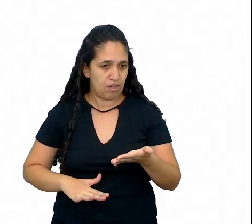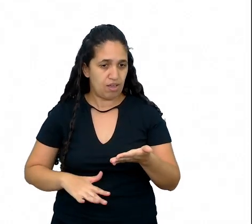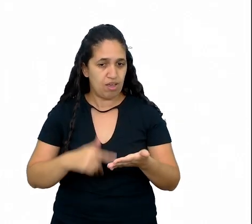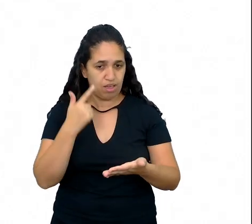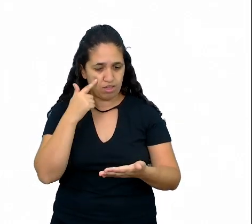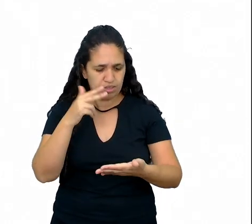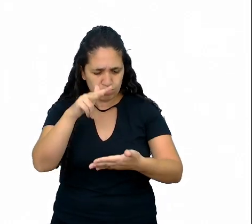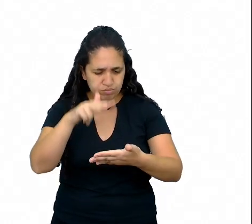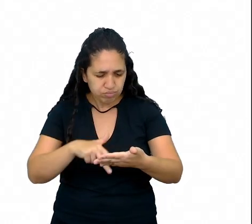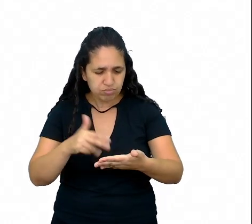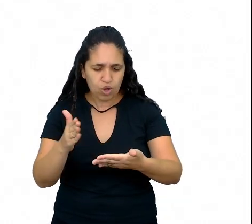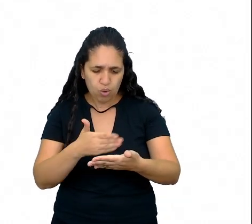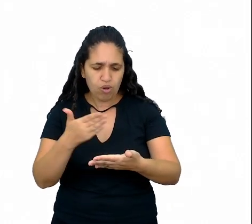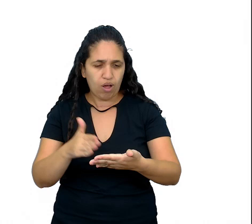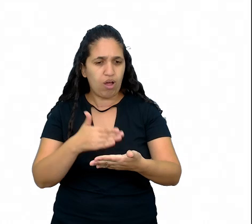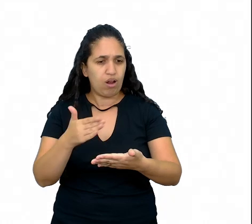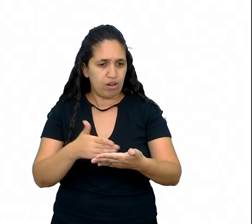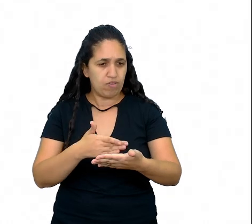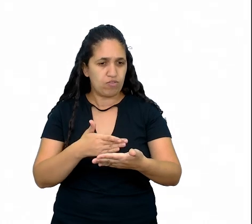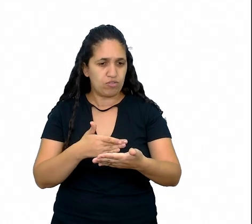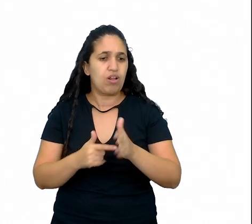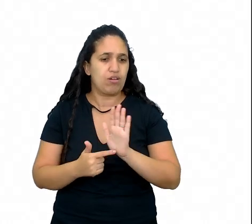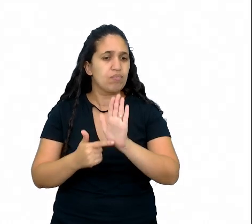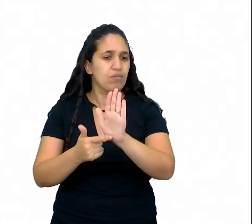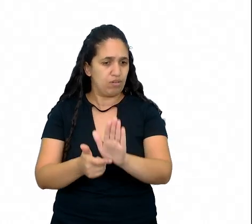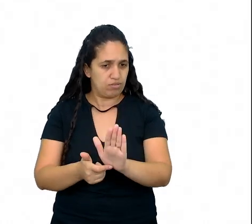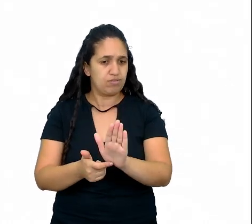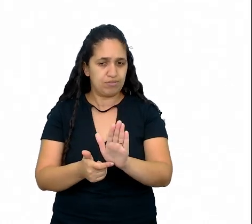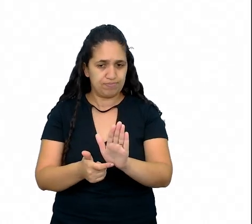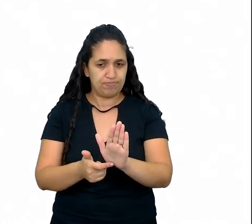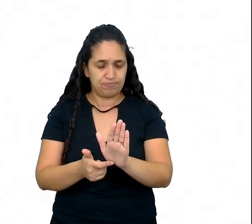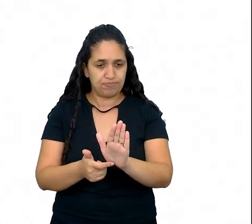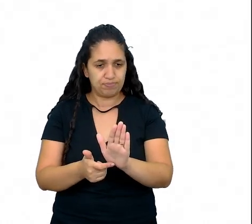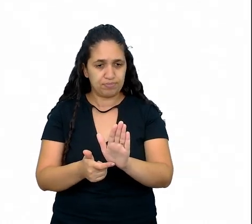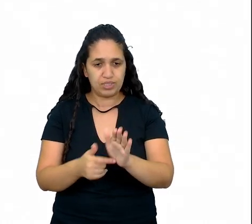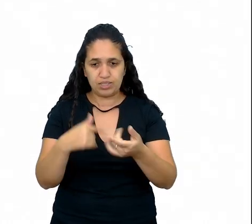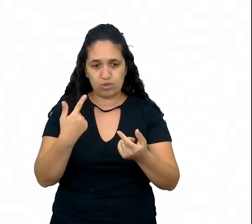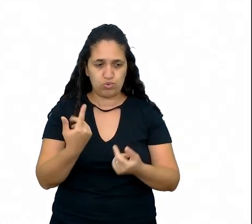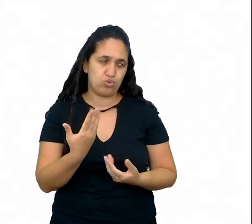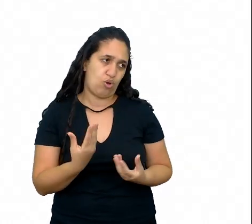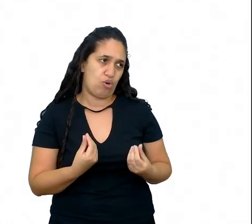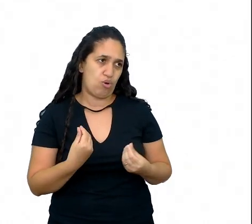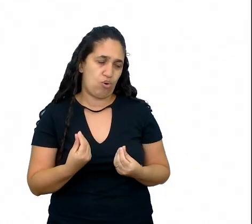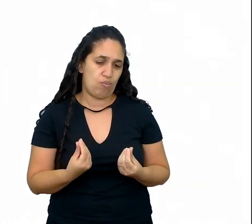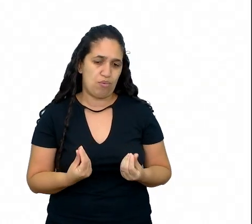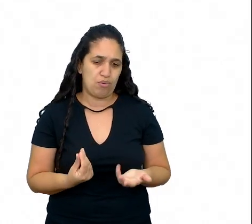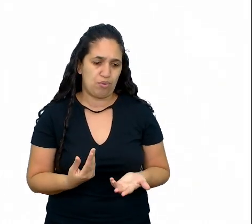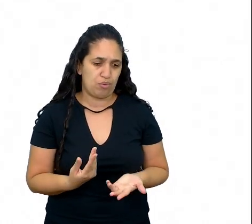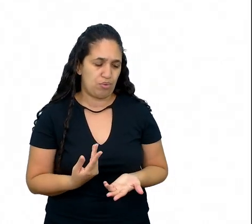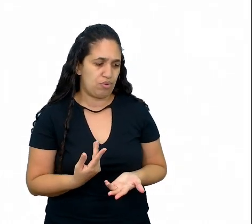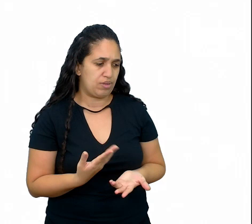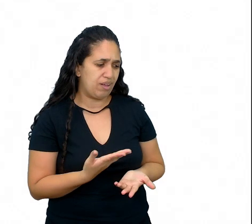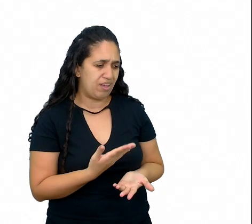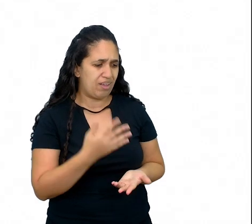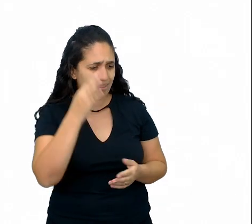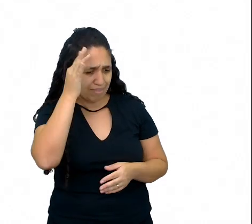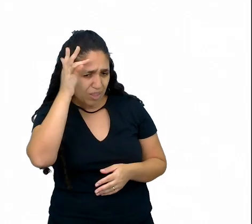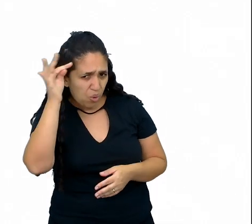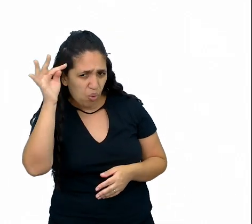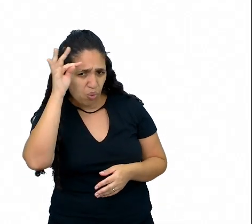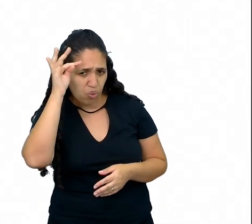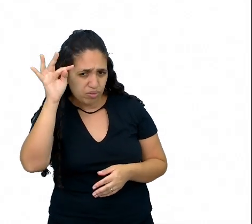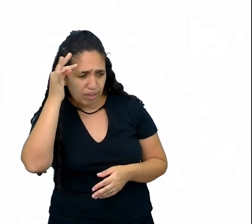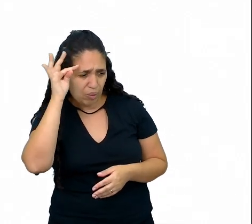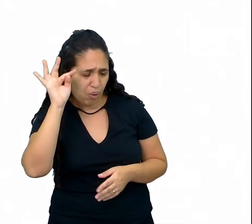esse livro específico, ele aborda sobre isso, né? Então, não é para ficar aquela coisa muito teórica,